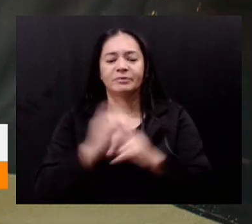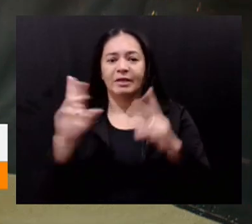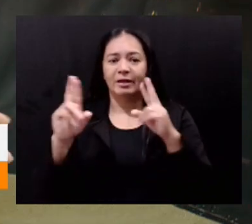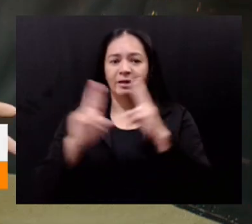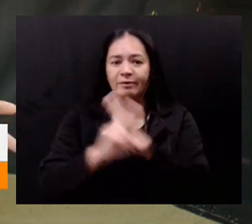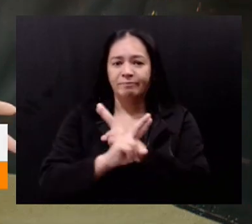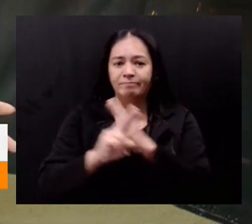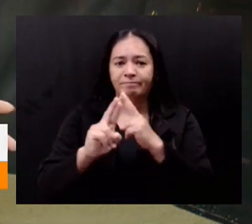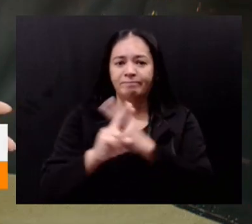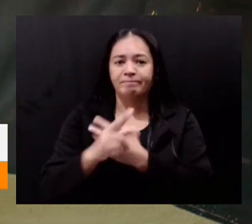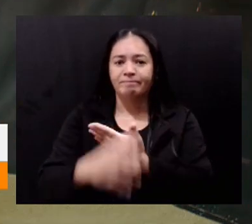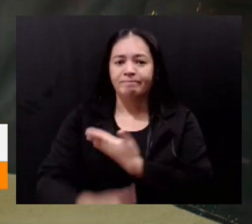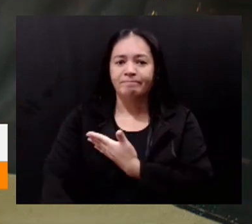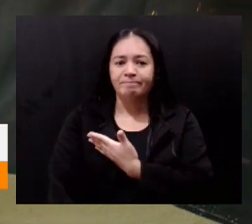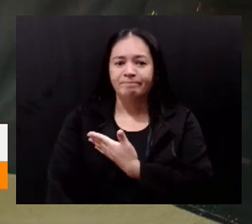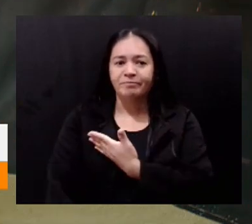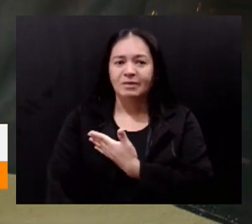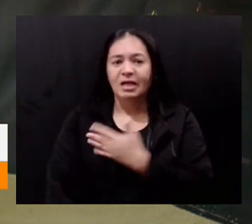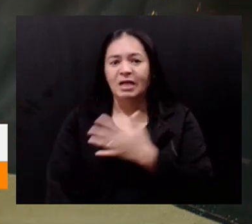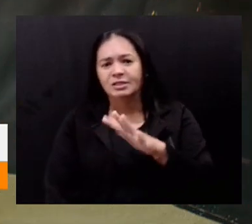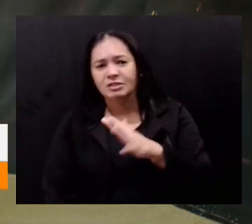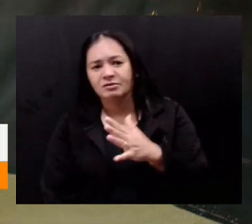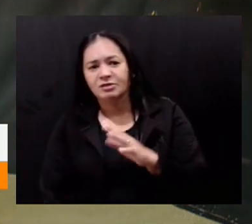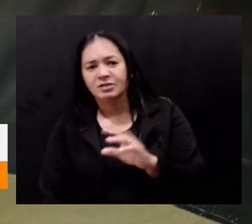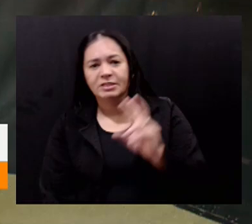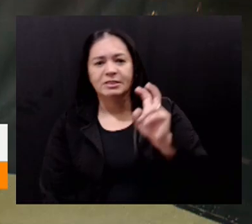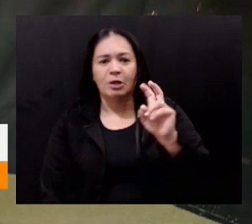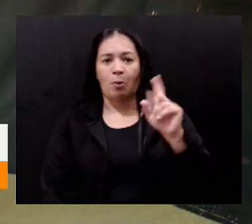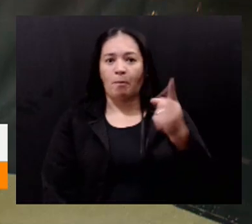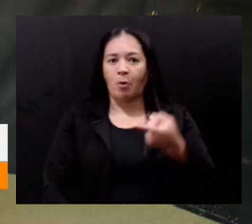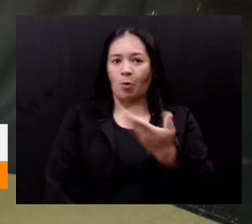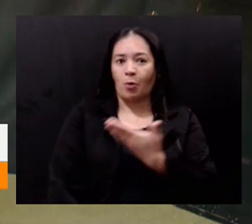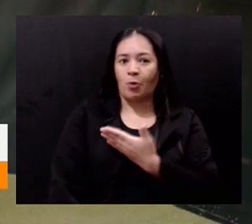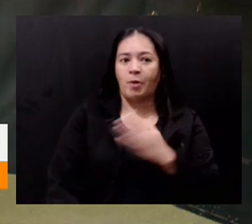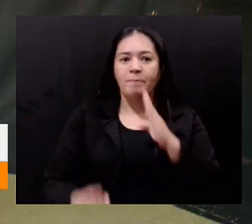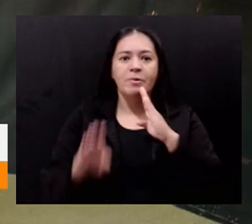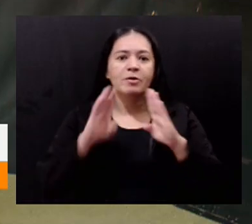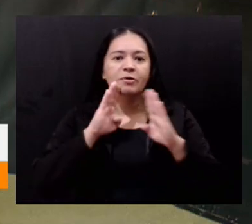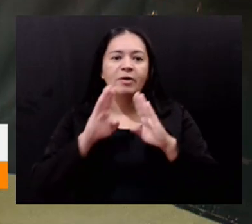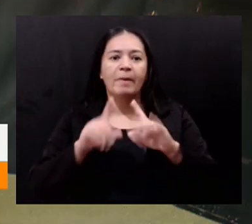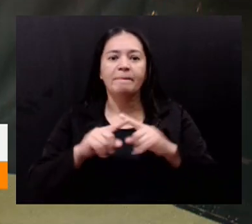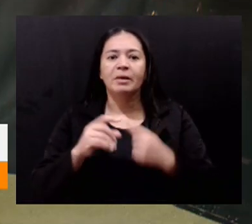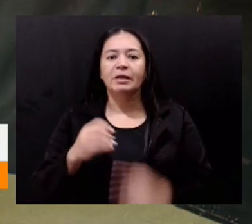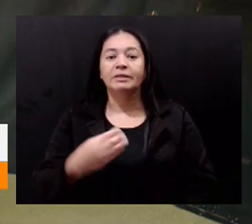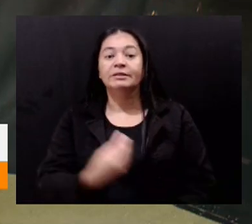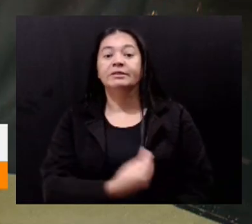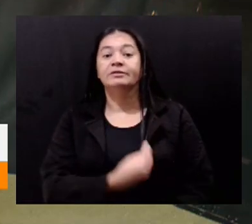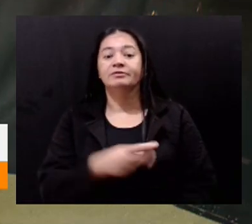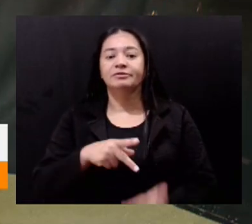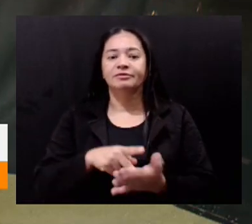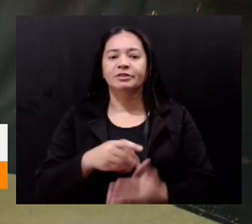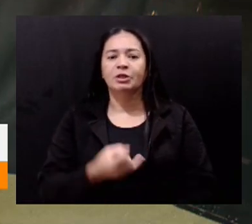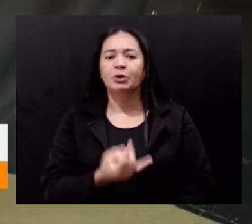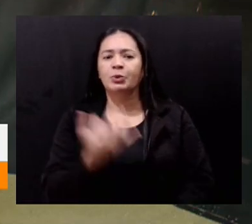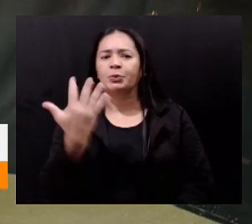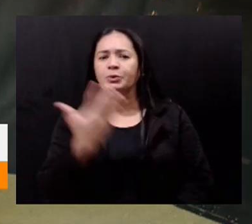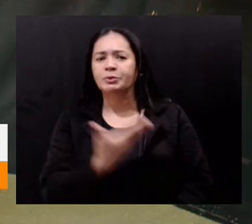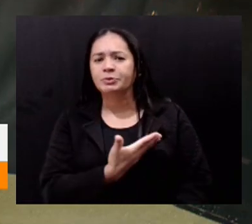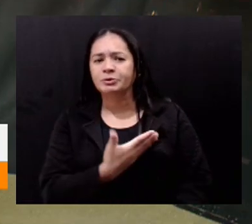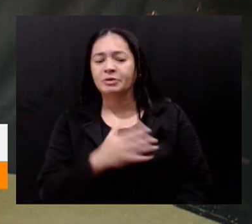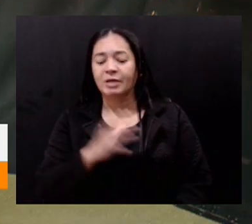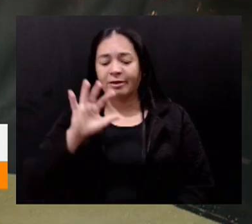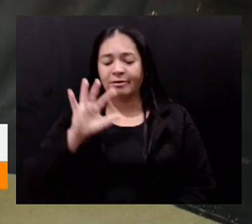temos aí 5.000 amigos no Facebook, mas quantos amigos nós temos na vida real? Essa amizade virtual, até que ponto